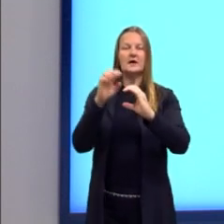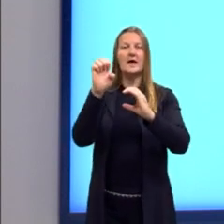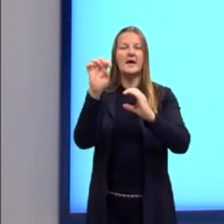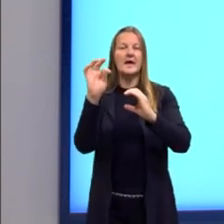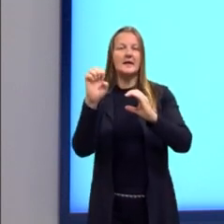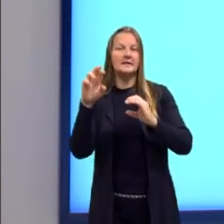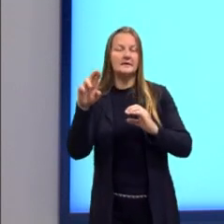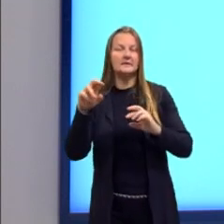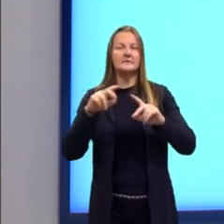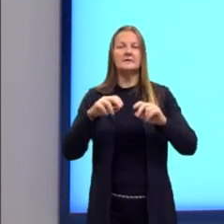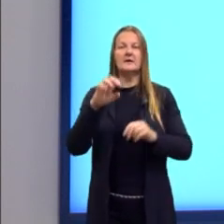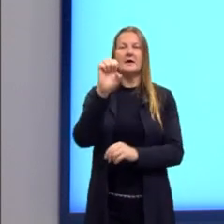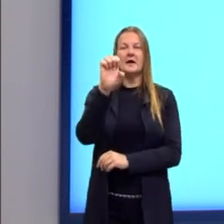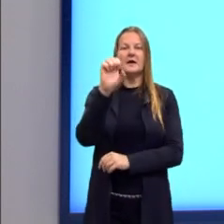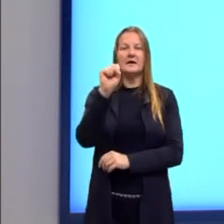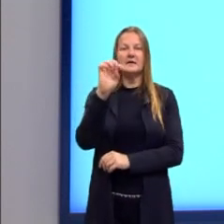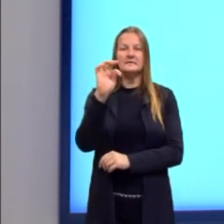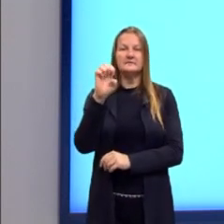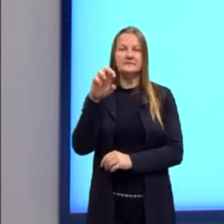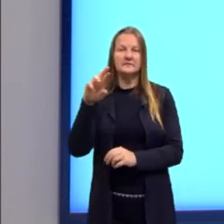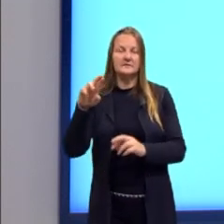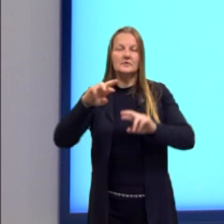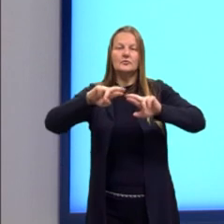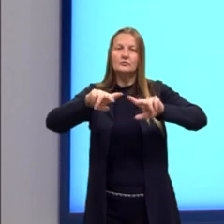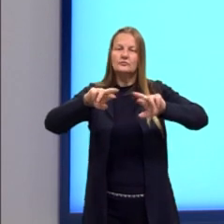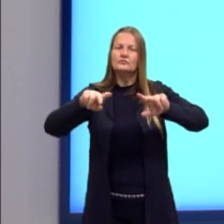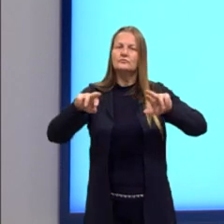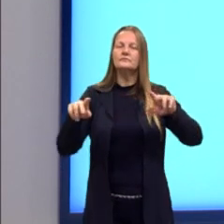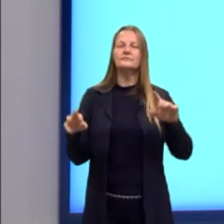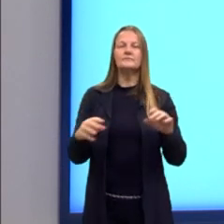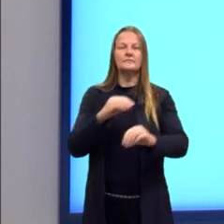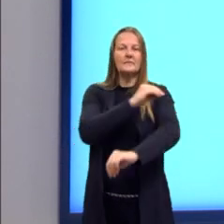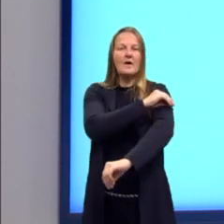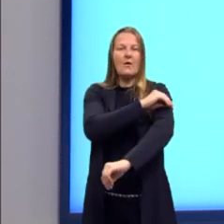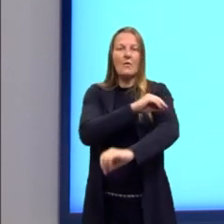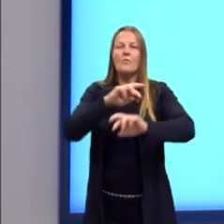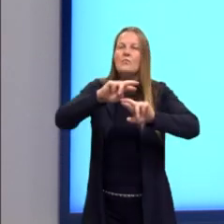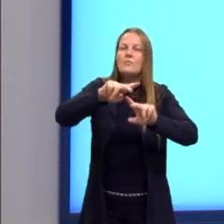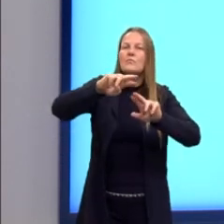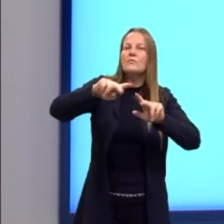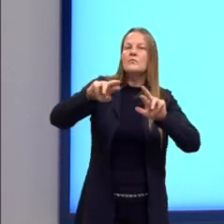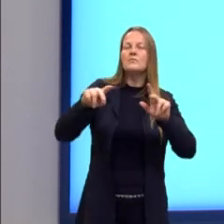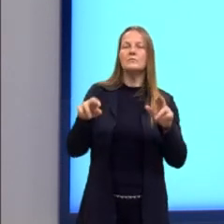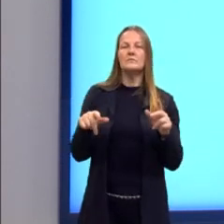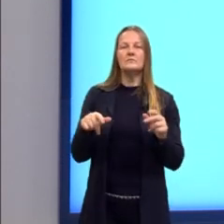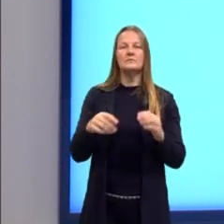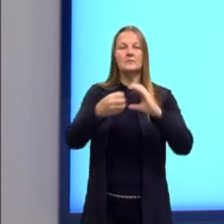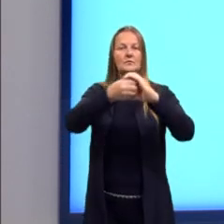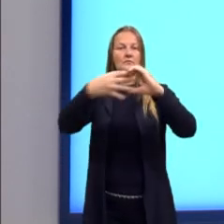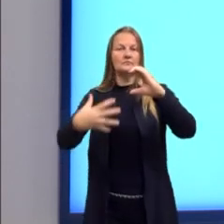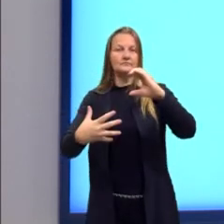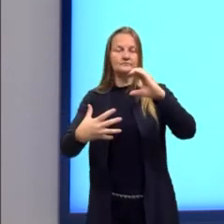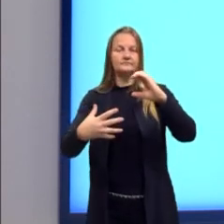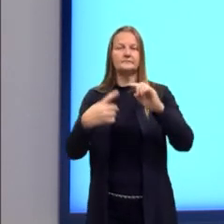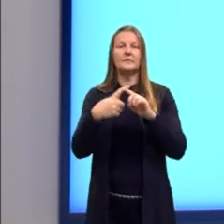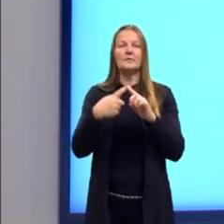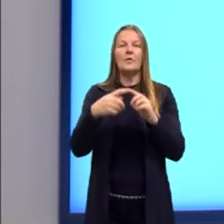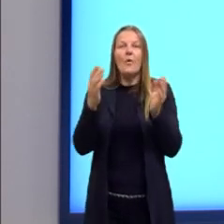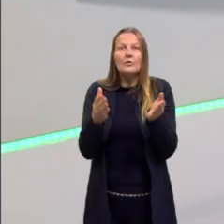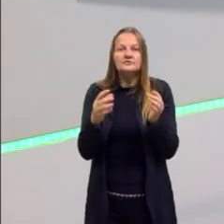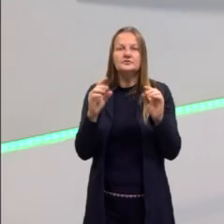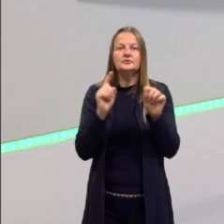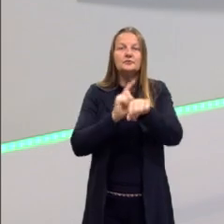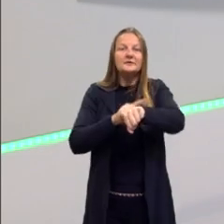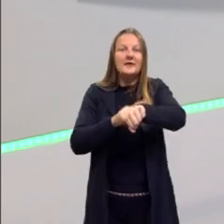éter e os ésteres Então dentro das funções oxigenadas eu posso ter essas sete hoje por questão de